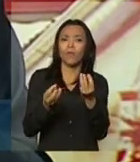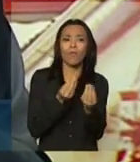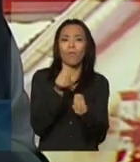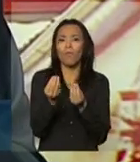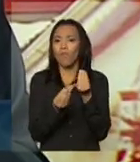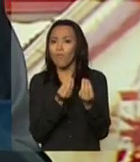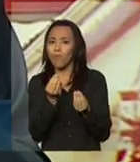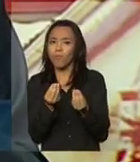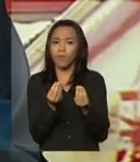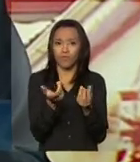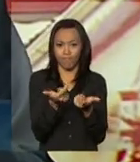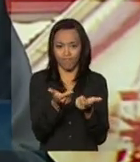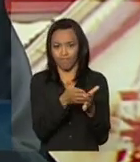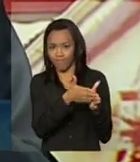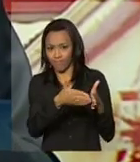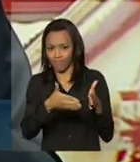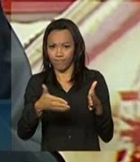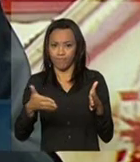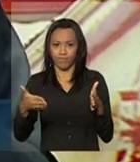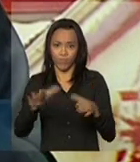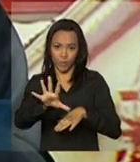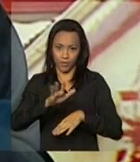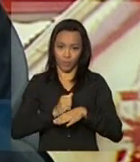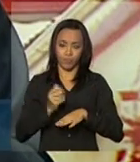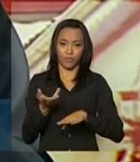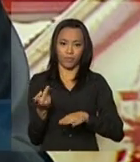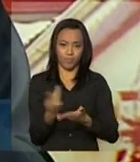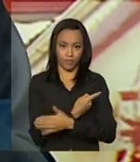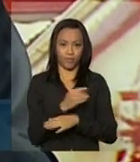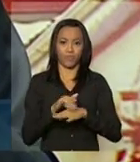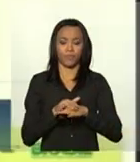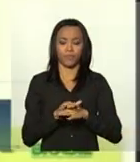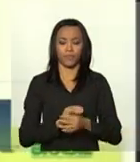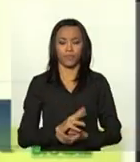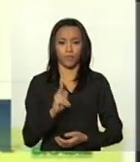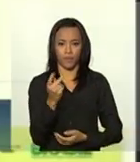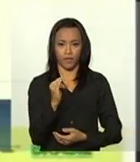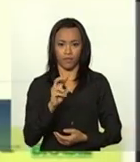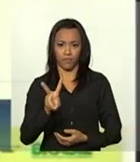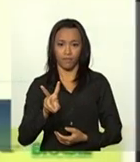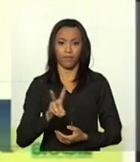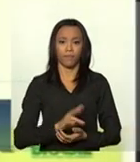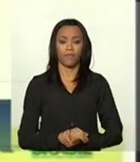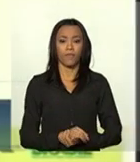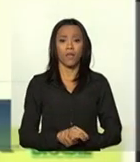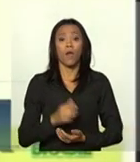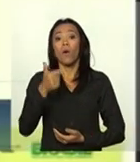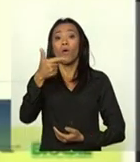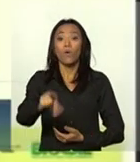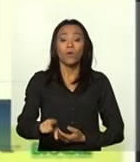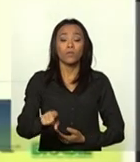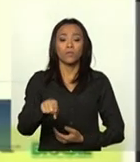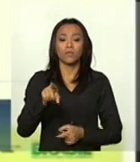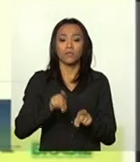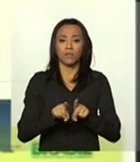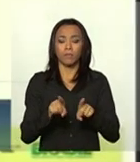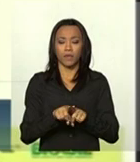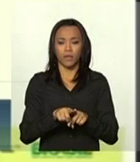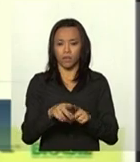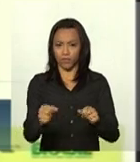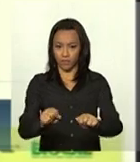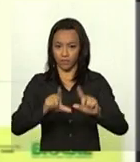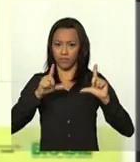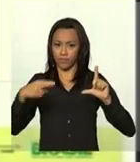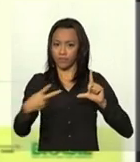né, da infecção pelo HIV. Bom, pode passar. Aí a gente tem os recursos, né? Em 2003 a